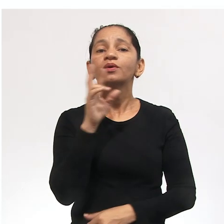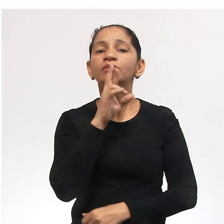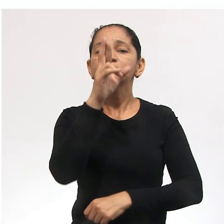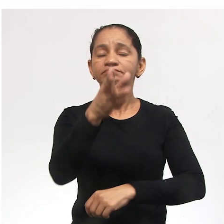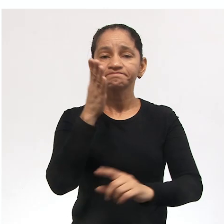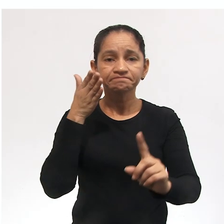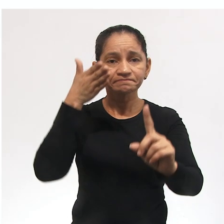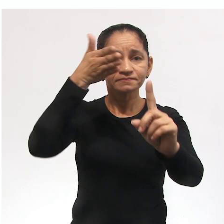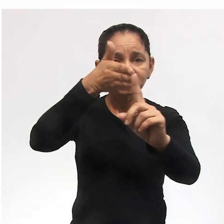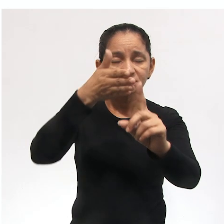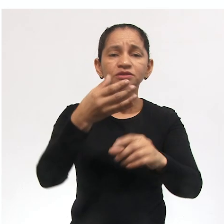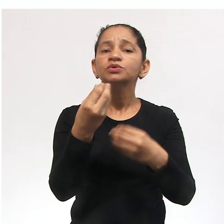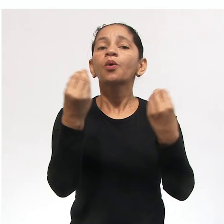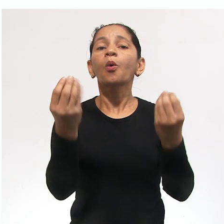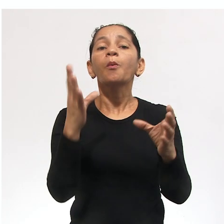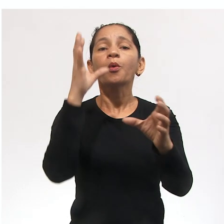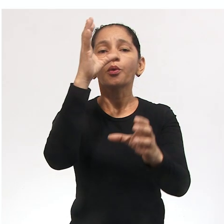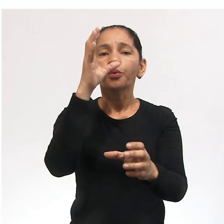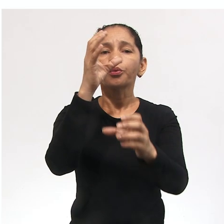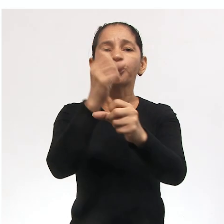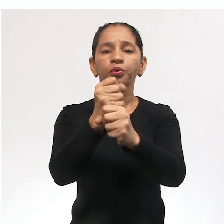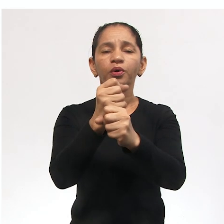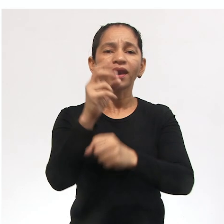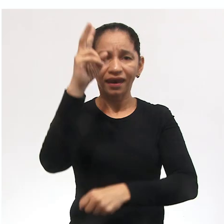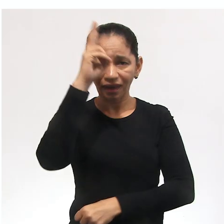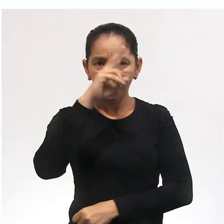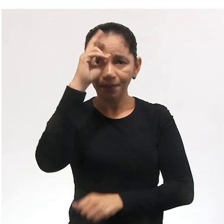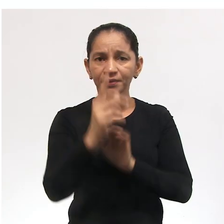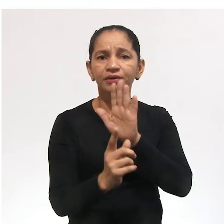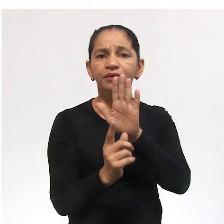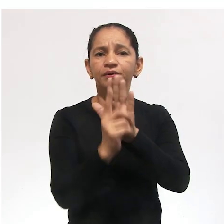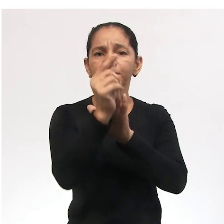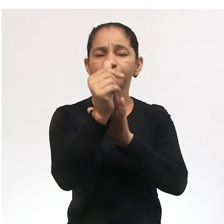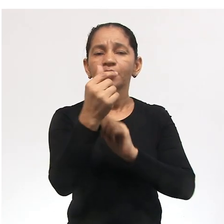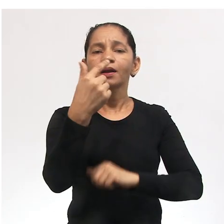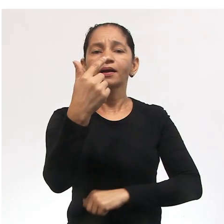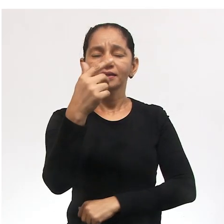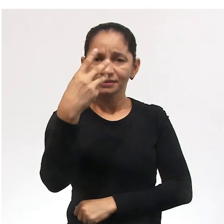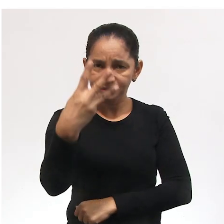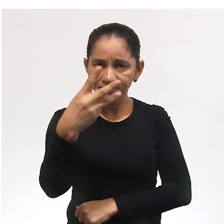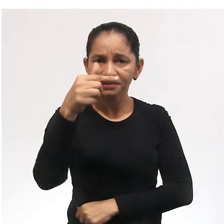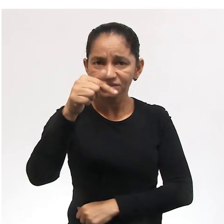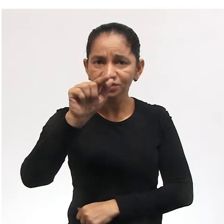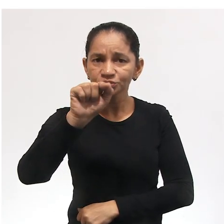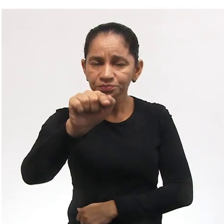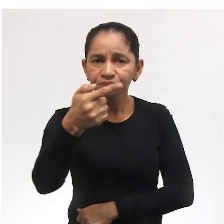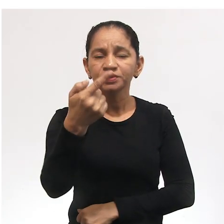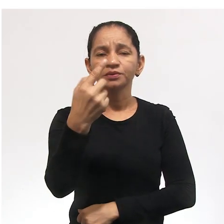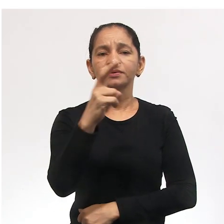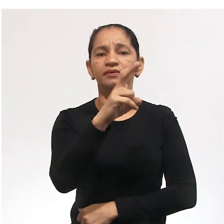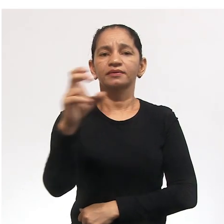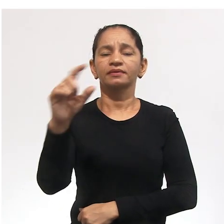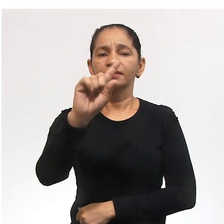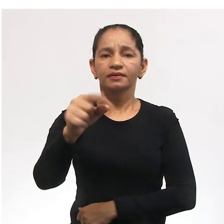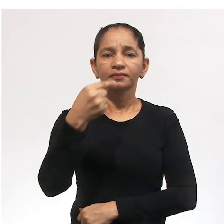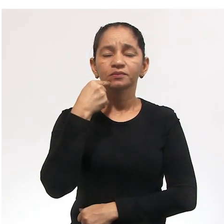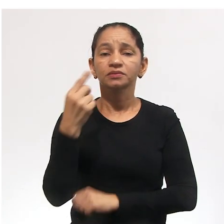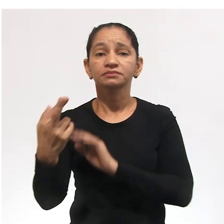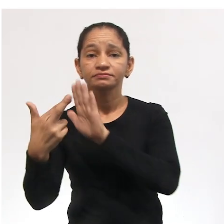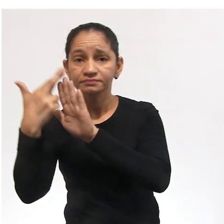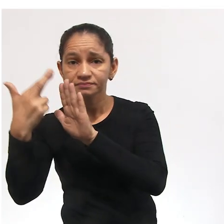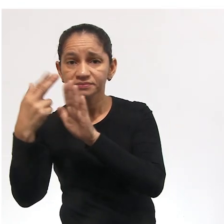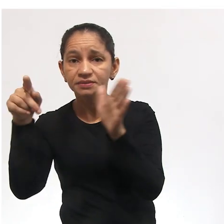resultado econômico. Então ficou assim, pessoal, lembra que a gente viu lá o lucro líquido de 37.300? Que razão que das